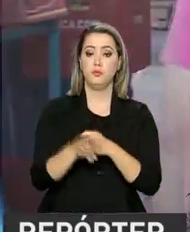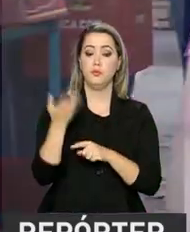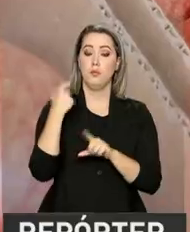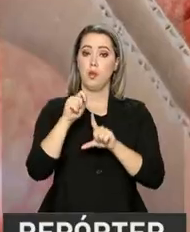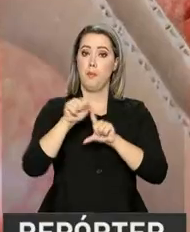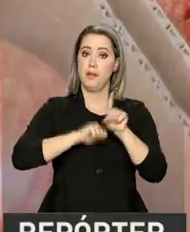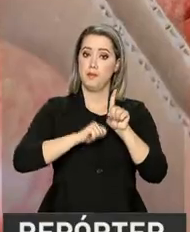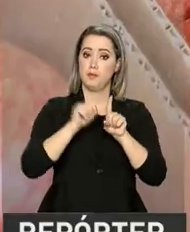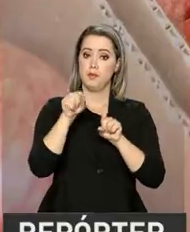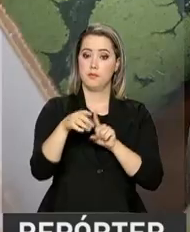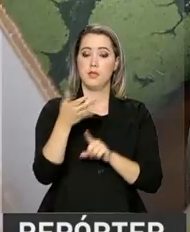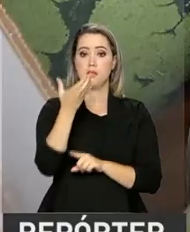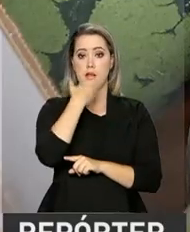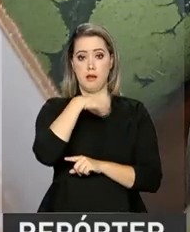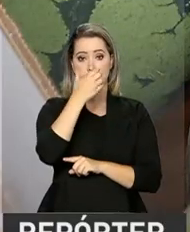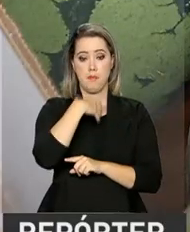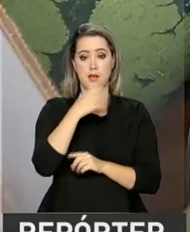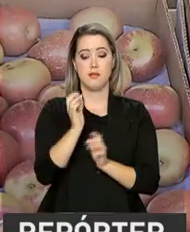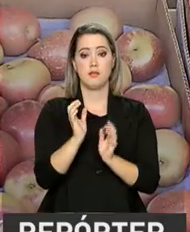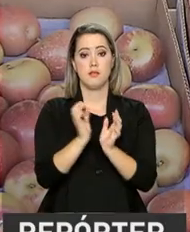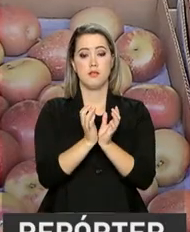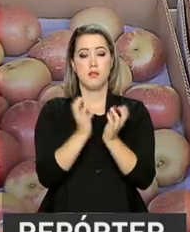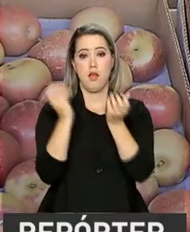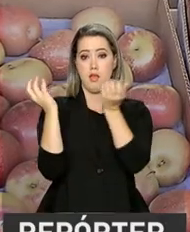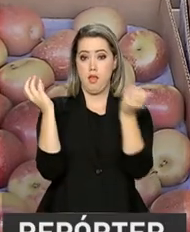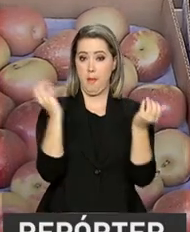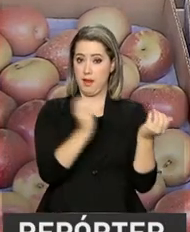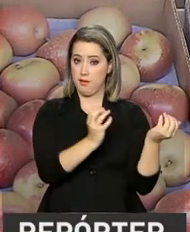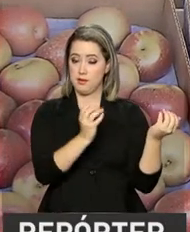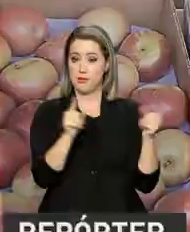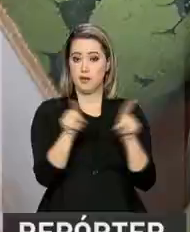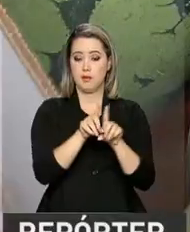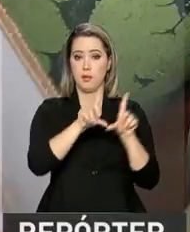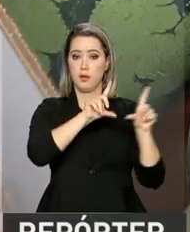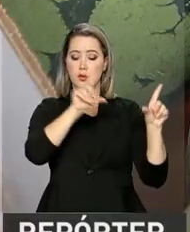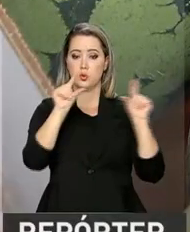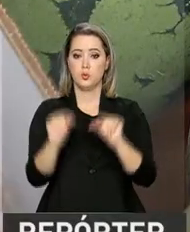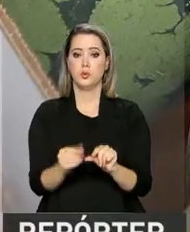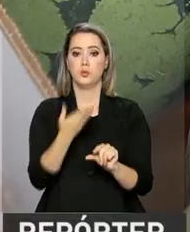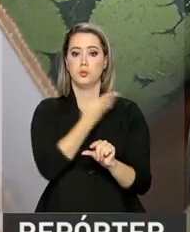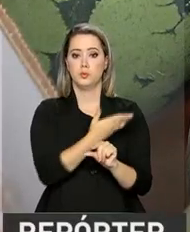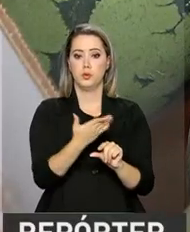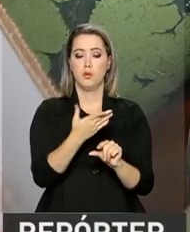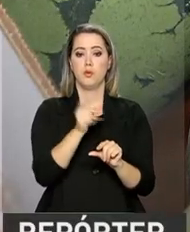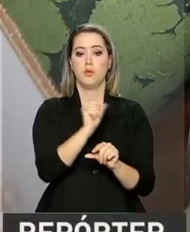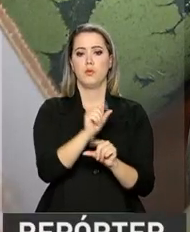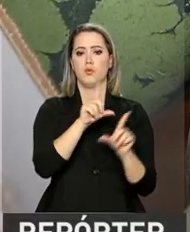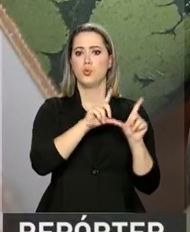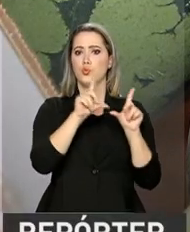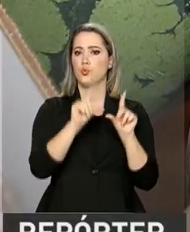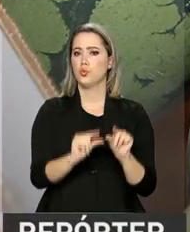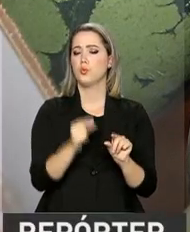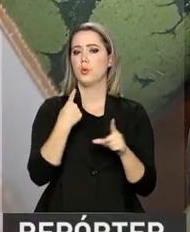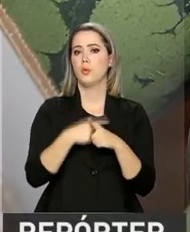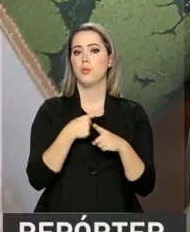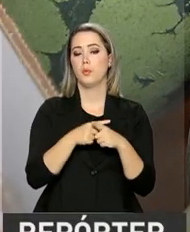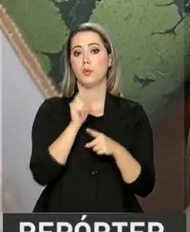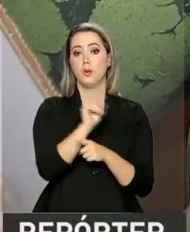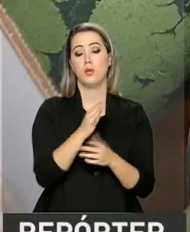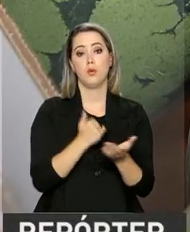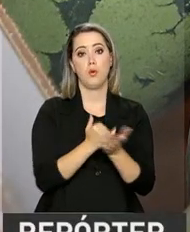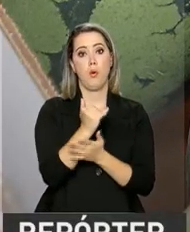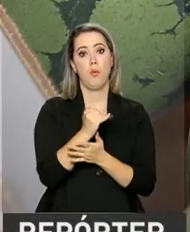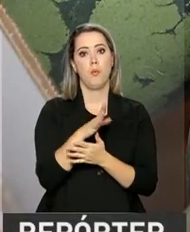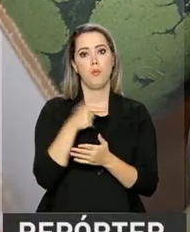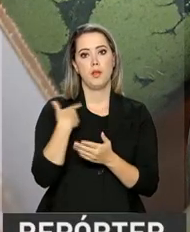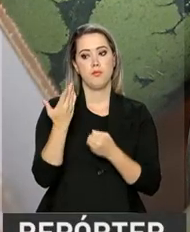passado, os preços da maçã e da melancia também caíram. No caso da melancia, a queda foi justificada pelo início